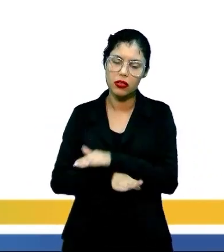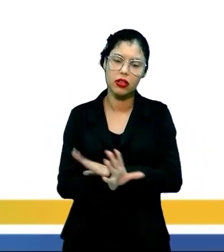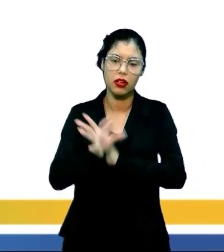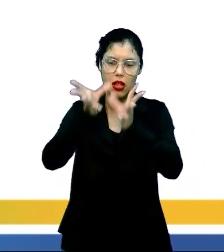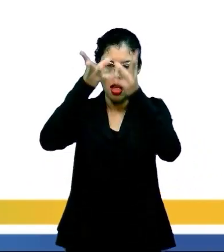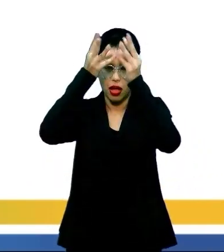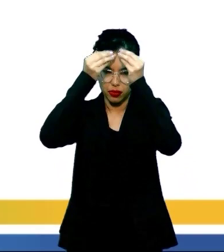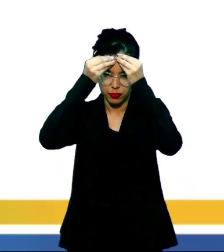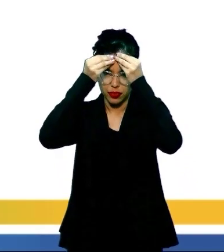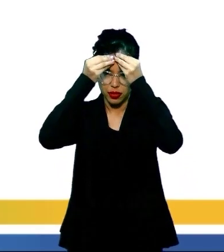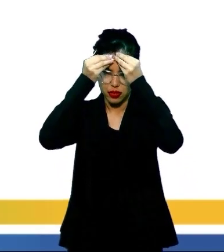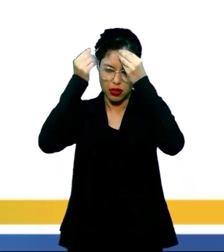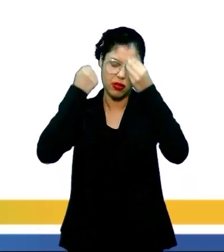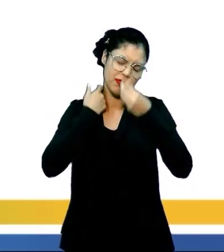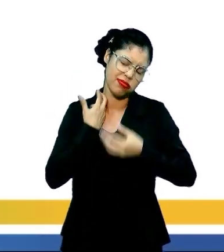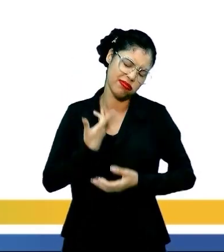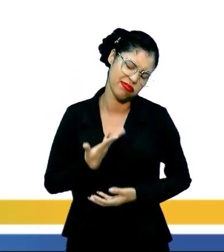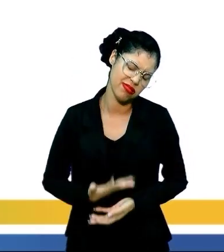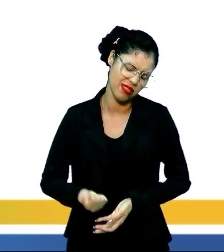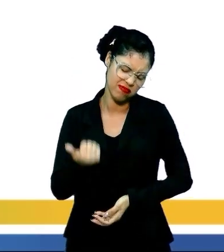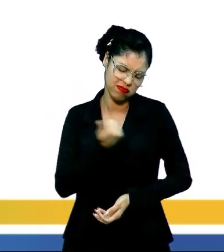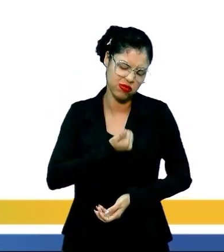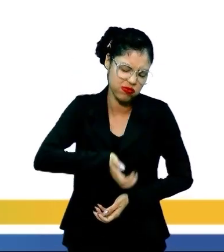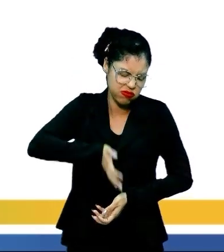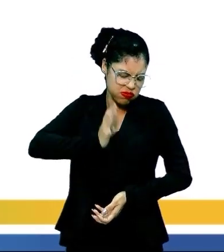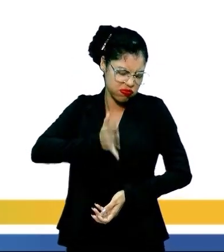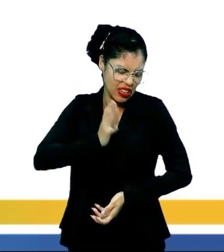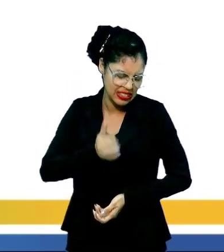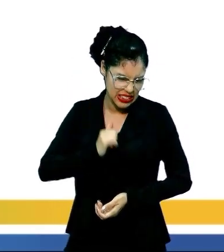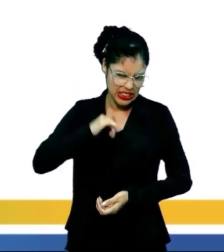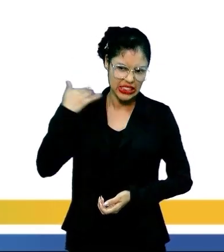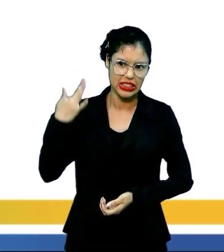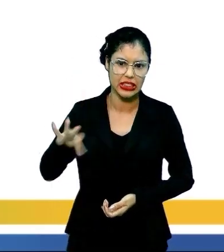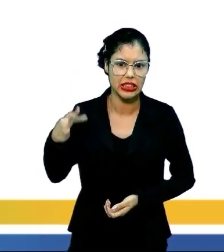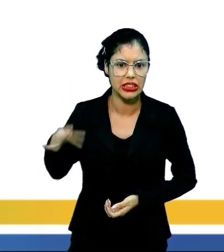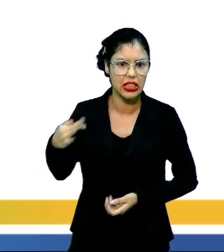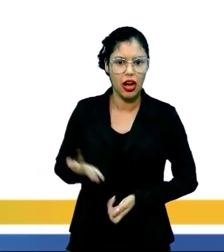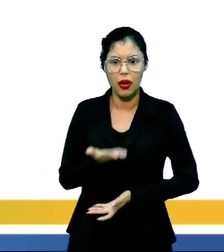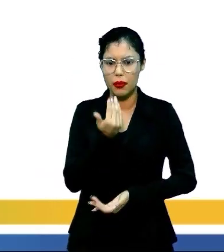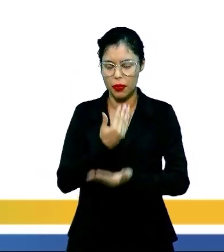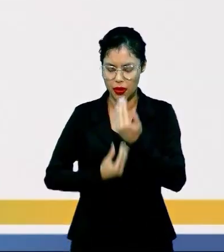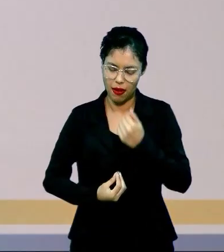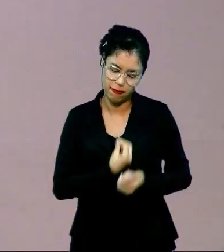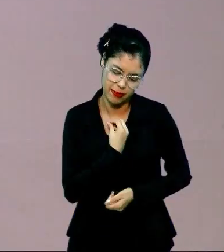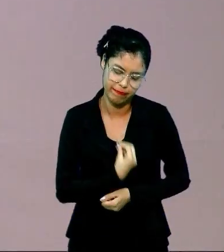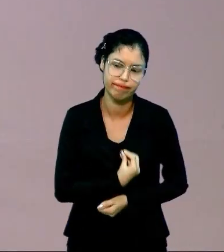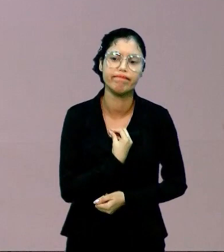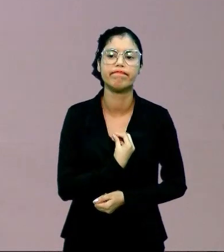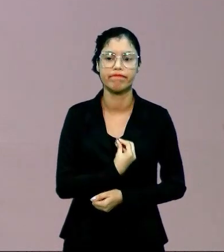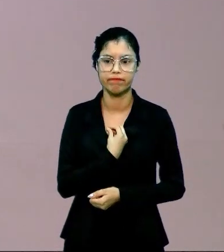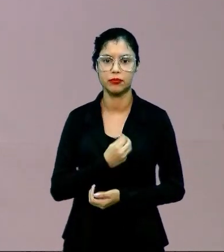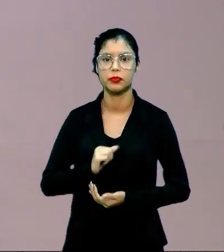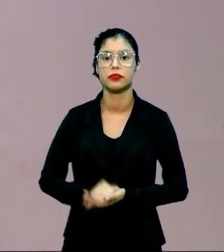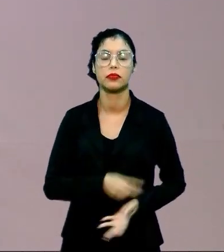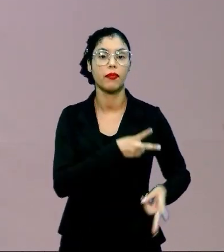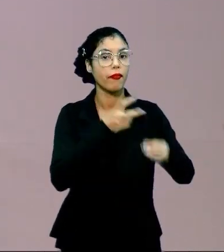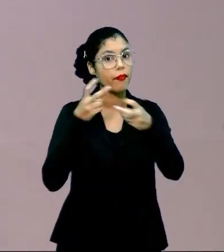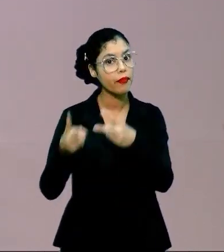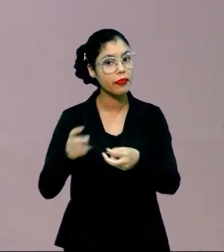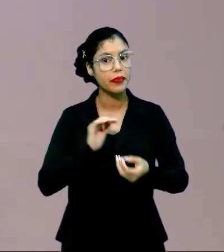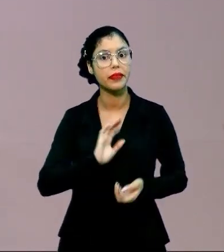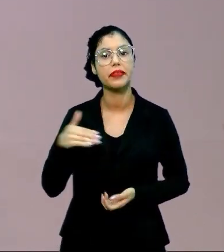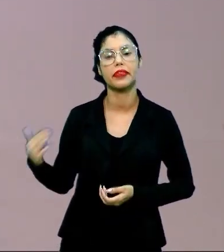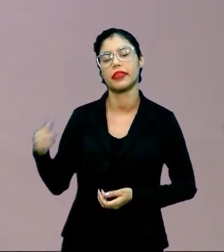guardo a lembrança que me sangra o peito, mas que, no entanto, me alimenta a vida. Então, observa que,